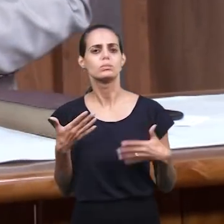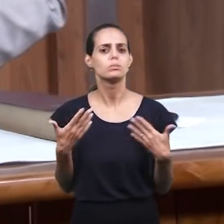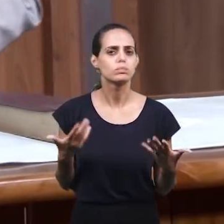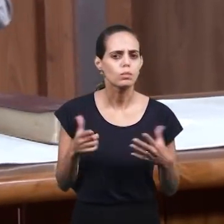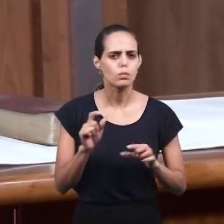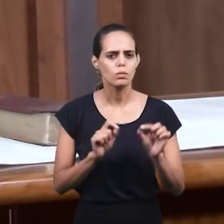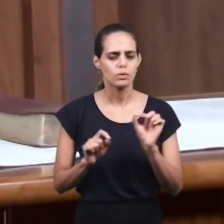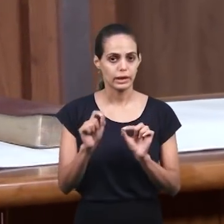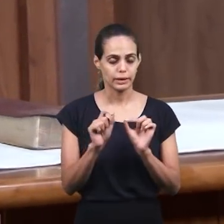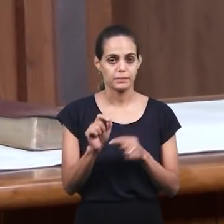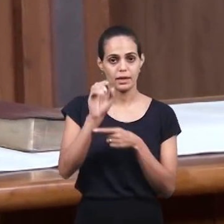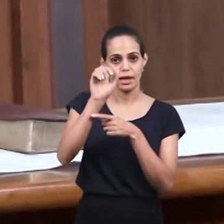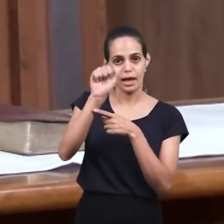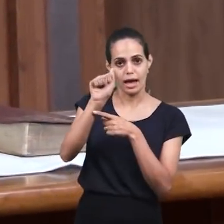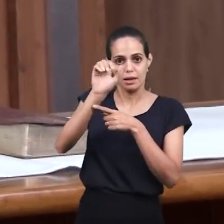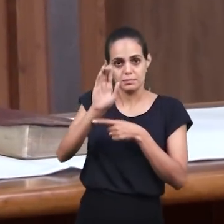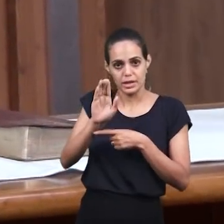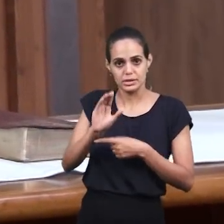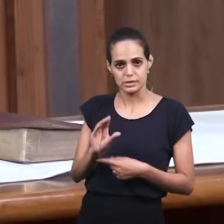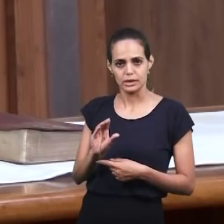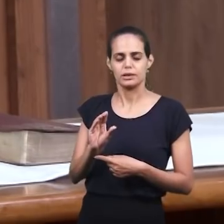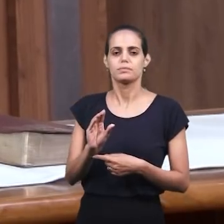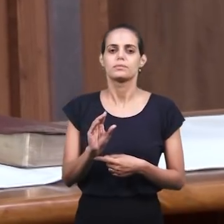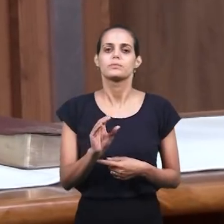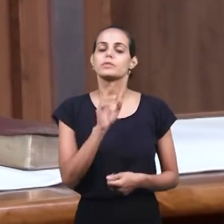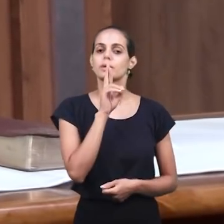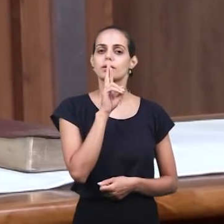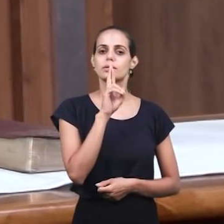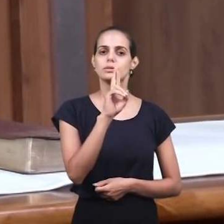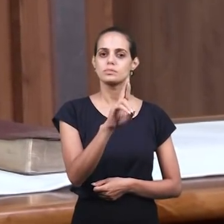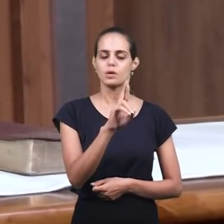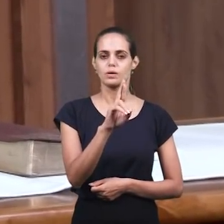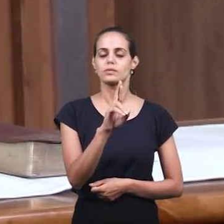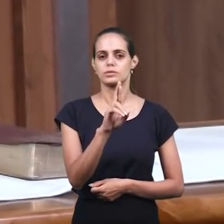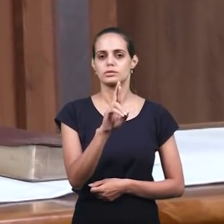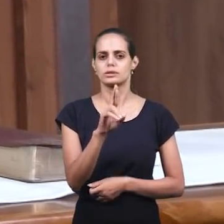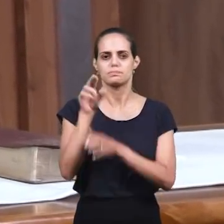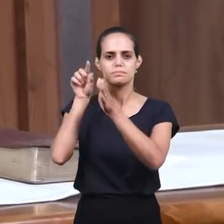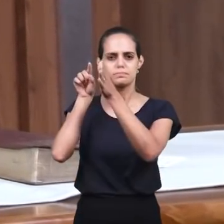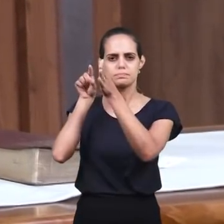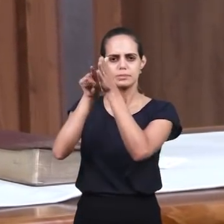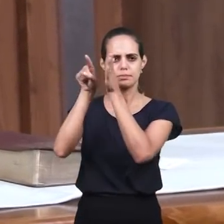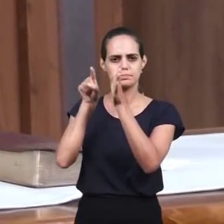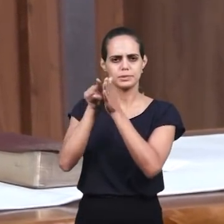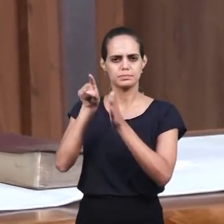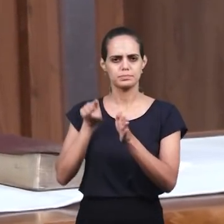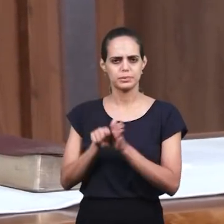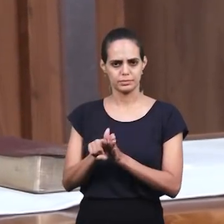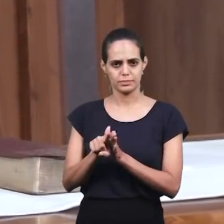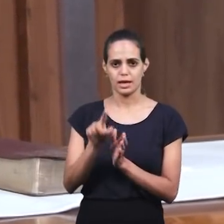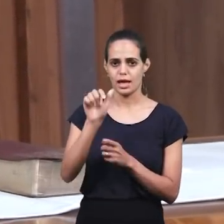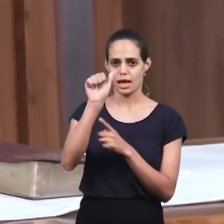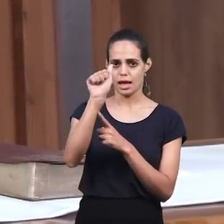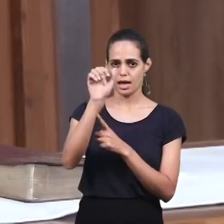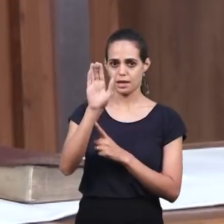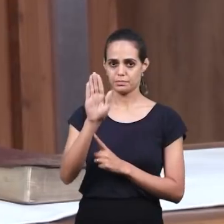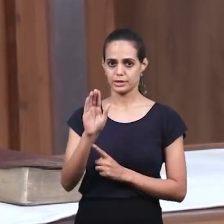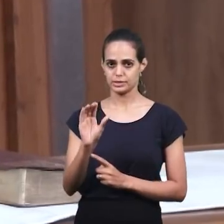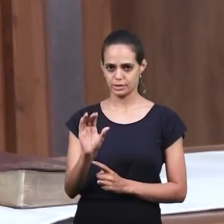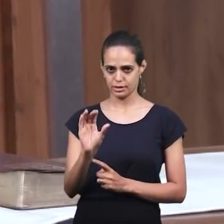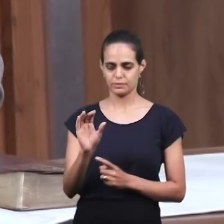E para trazer as respostas a essas questões que foram colocadas aqui, esses itens que foram